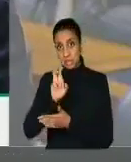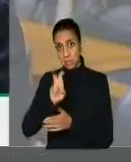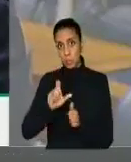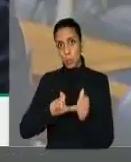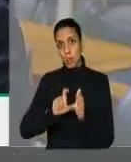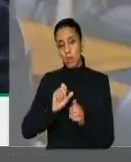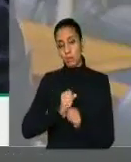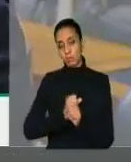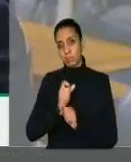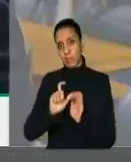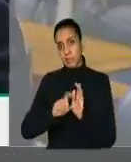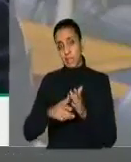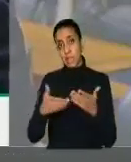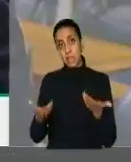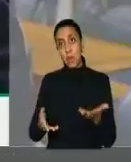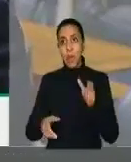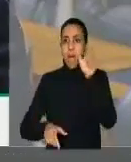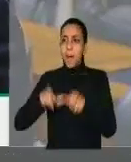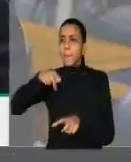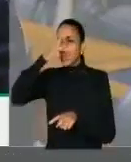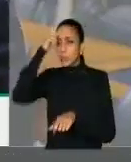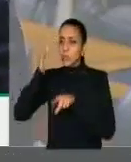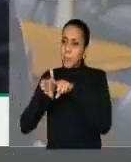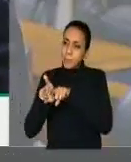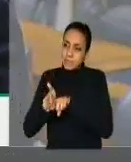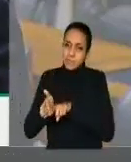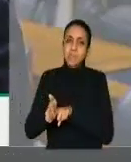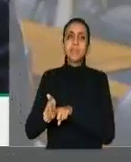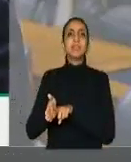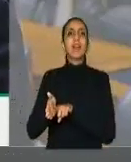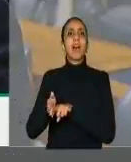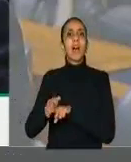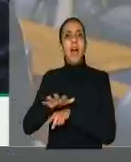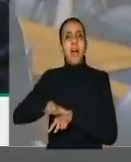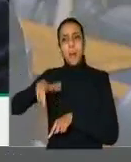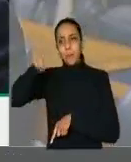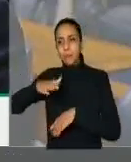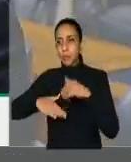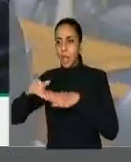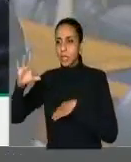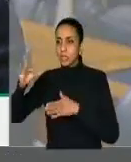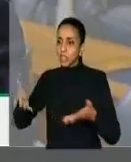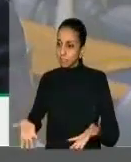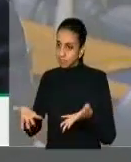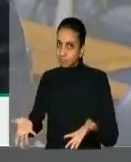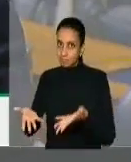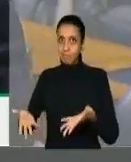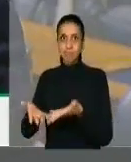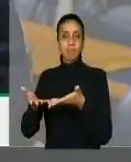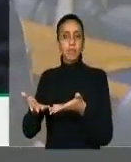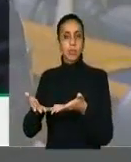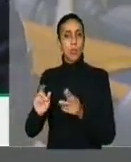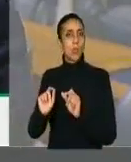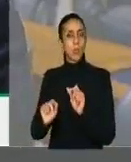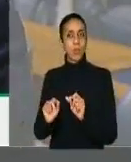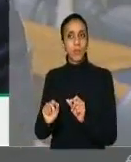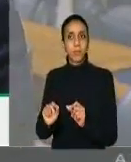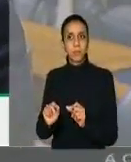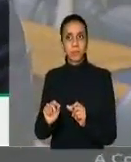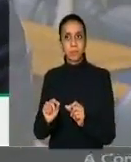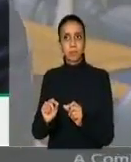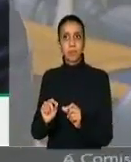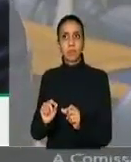valorizar os pesquisadores do Brasil, os cientistas do Brasil, para que possamos fazer uma competição de